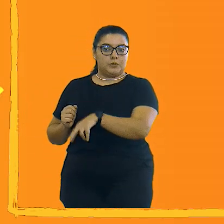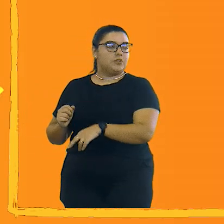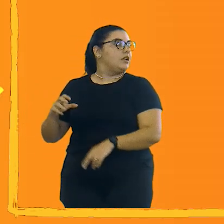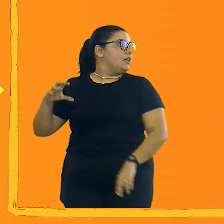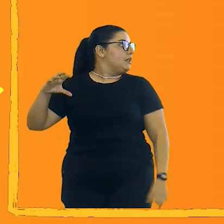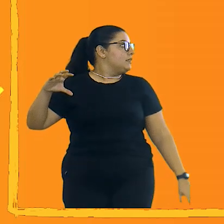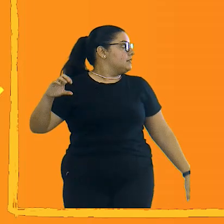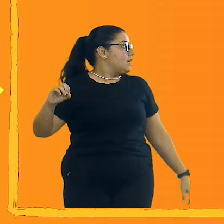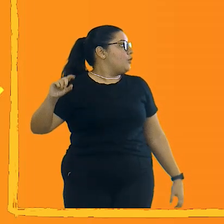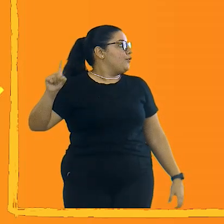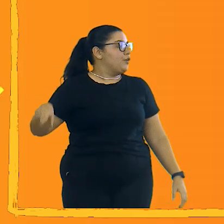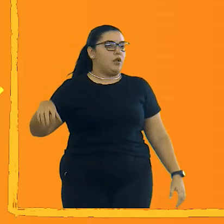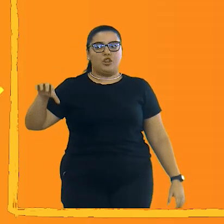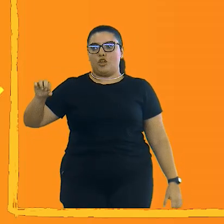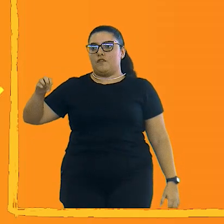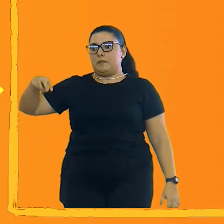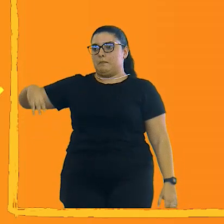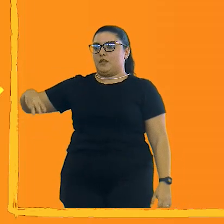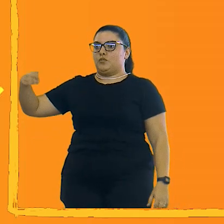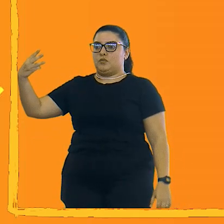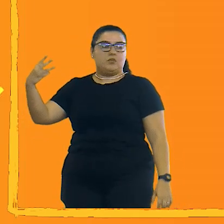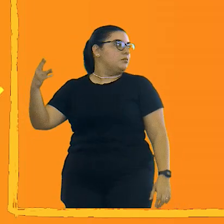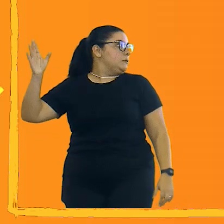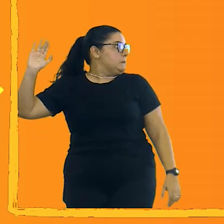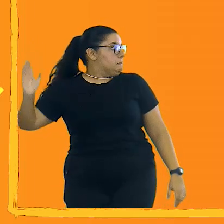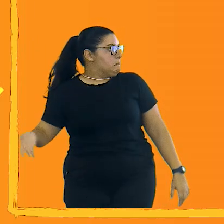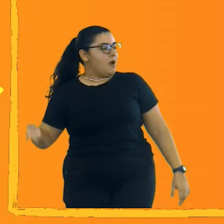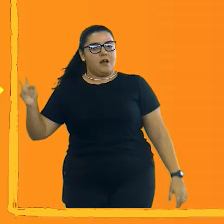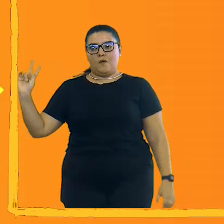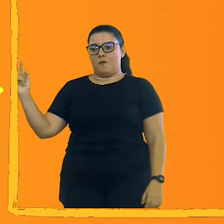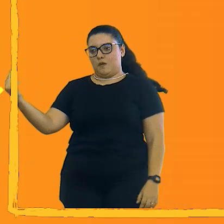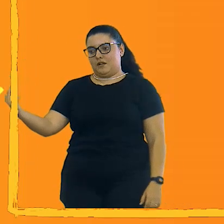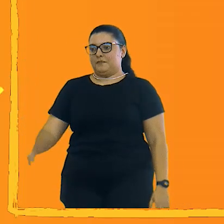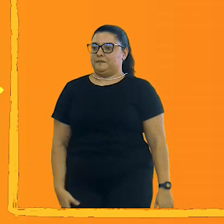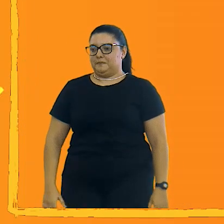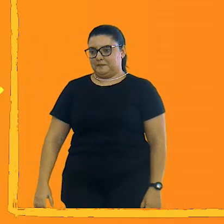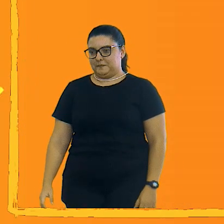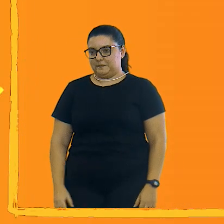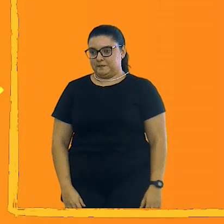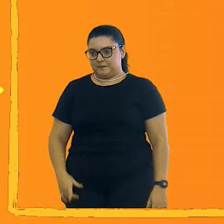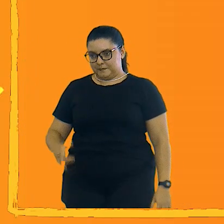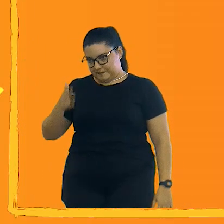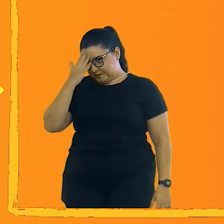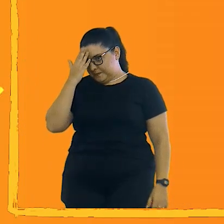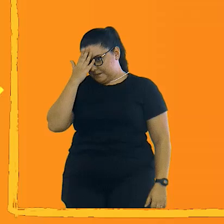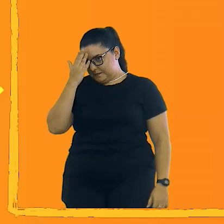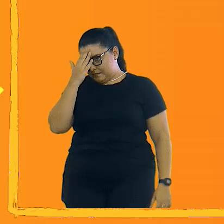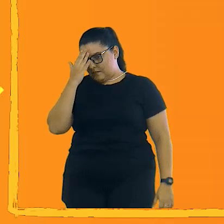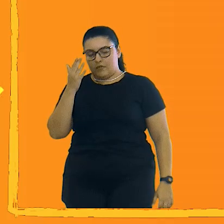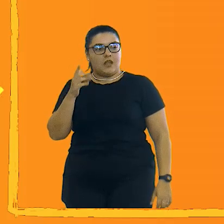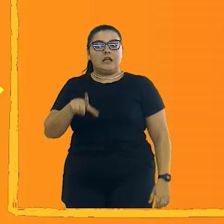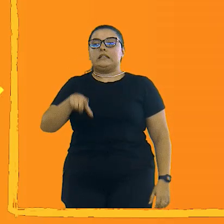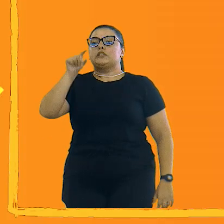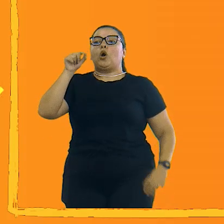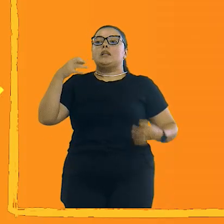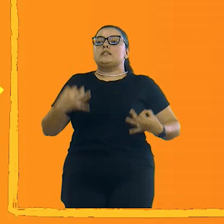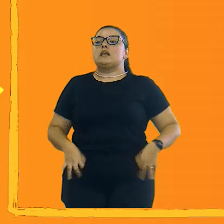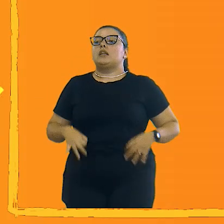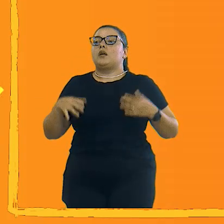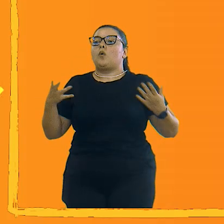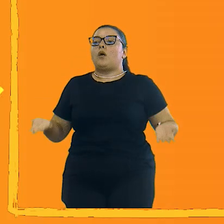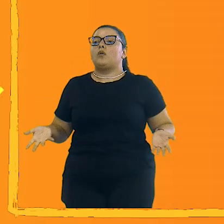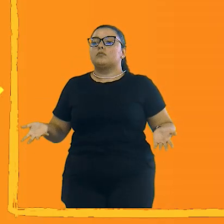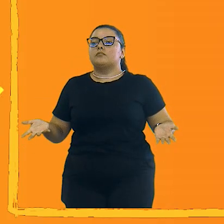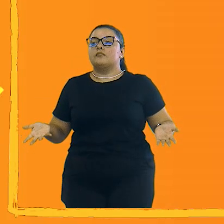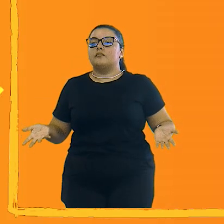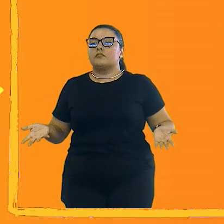exatamente 0,9 m c por hora Tá qual é a alternativa correta aí